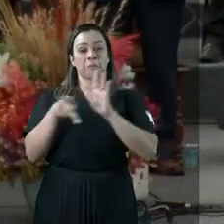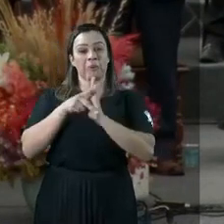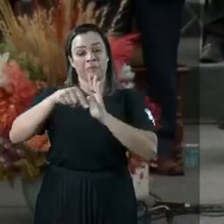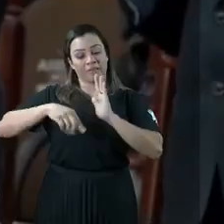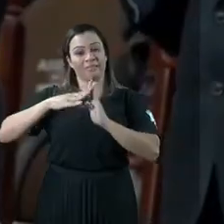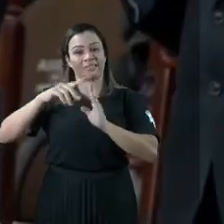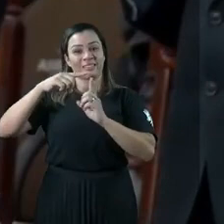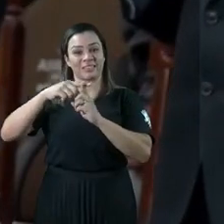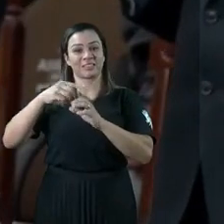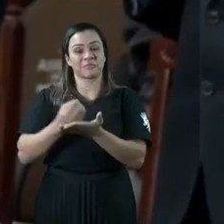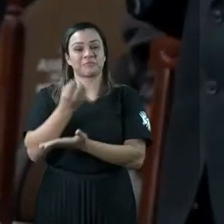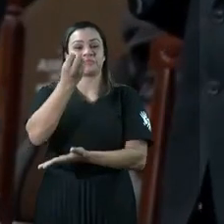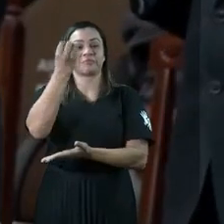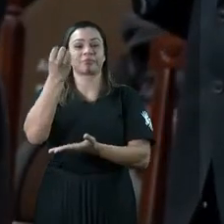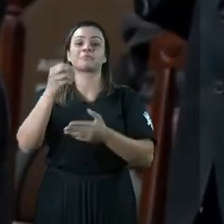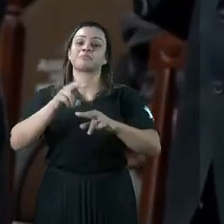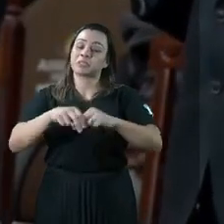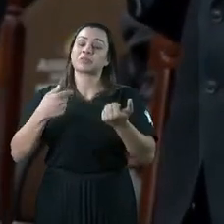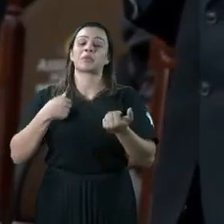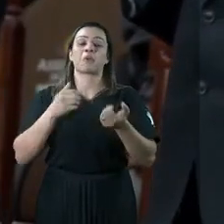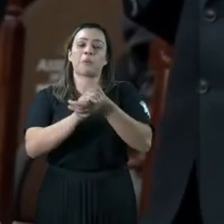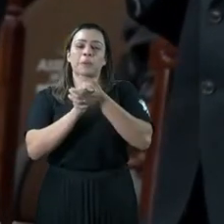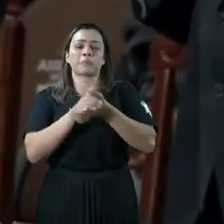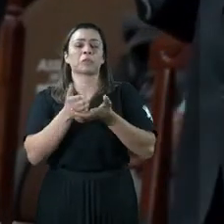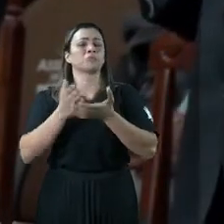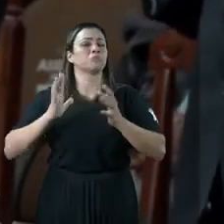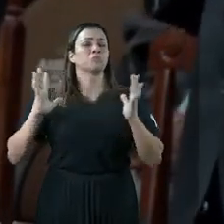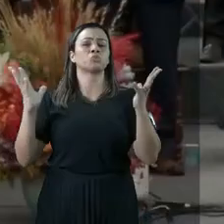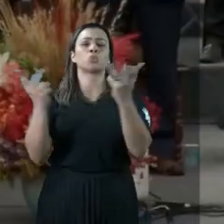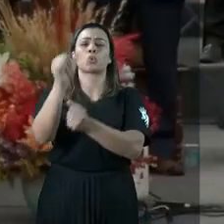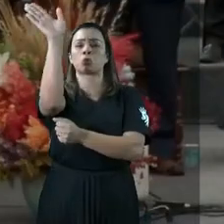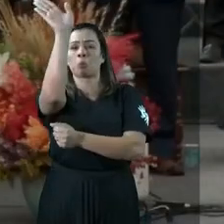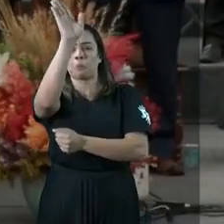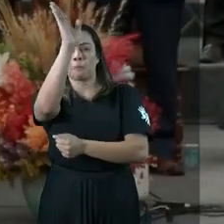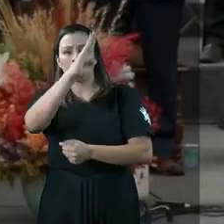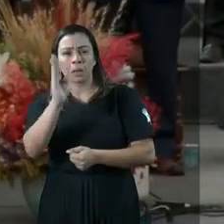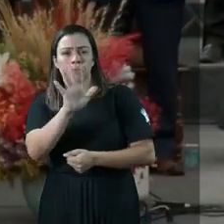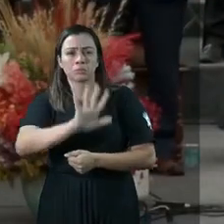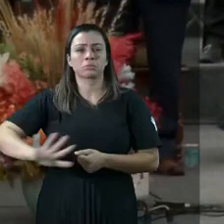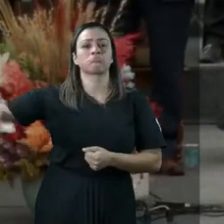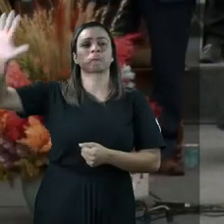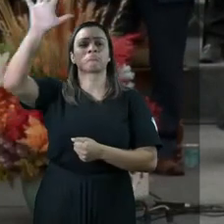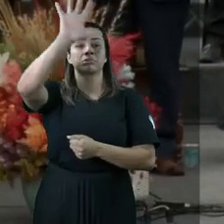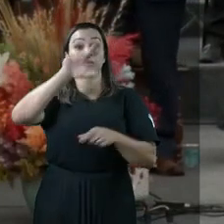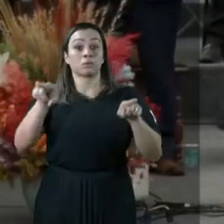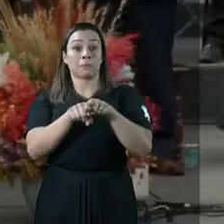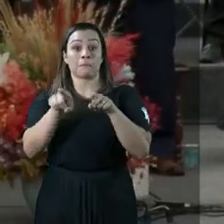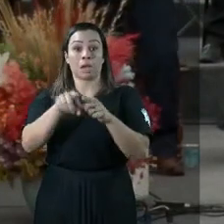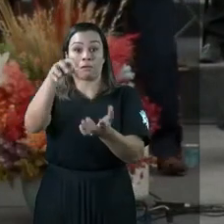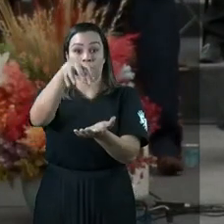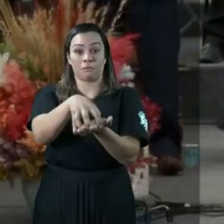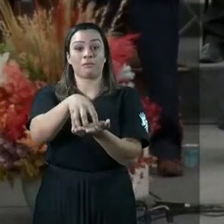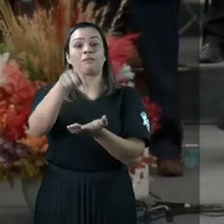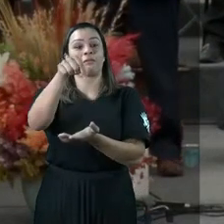a liderança da Umademp, tanto em nível nacional, quanto em nível setorial, regional e local. E a todos